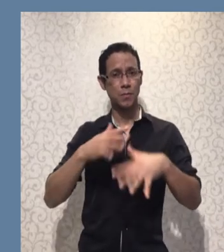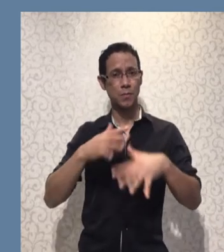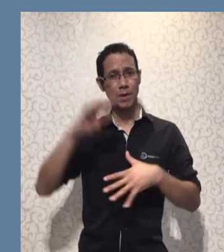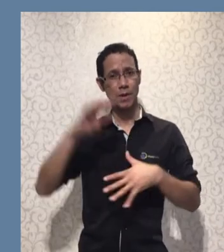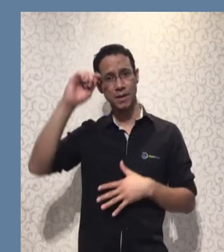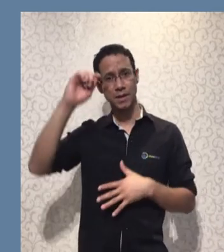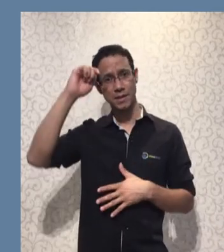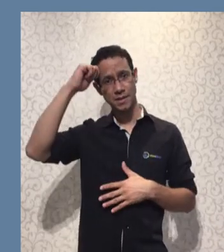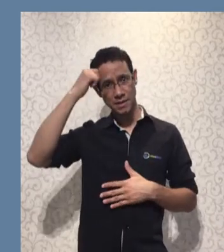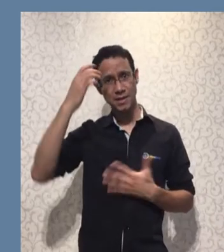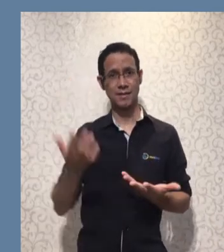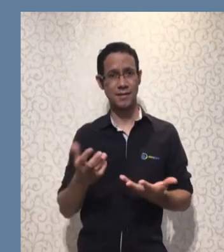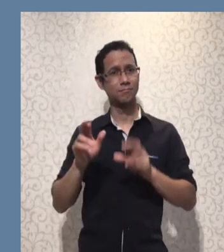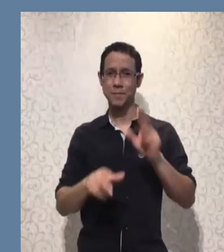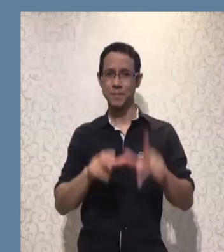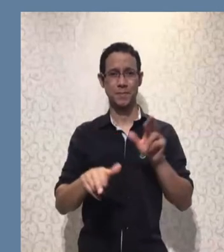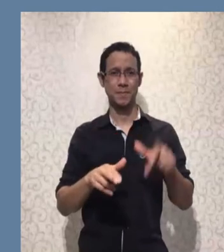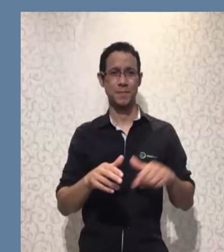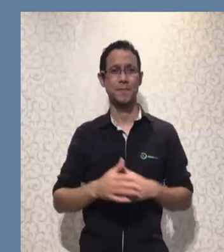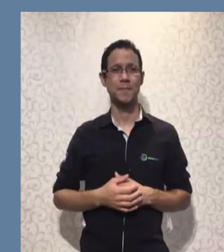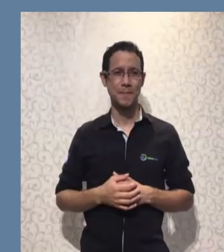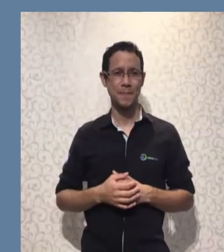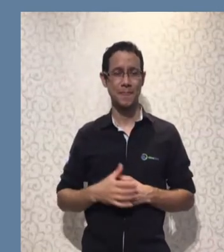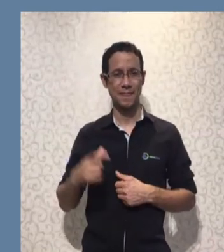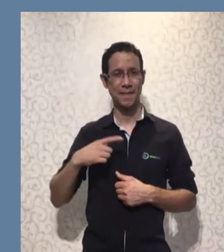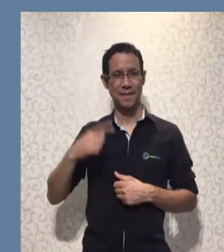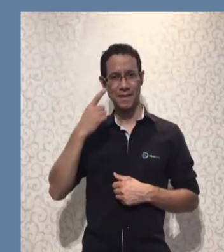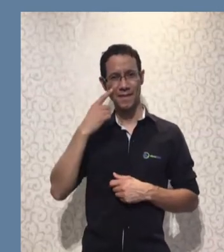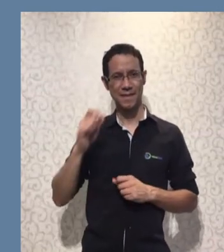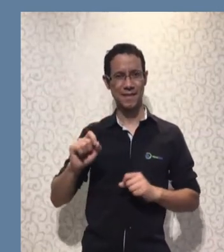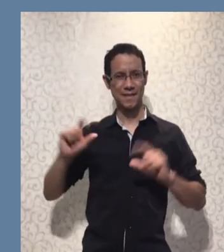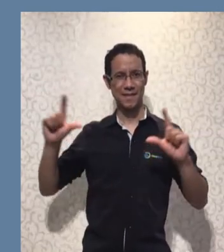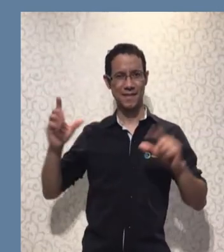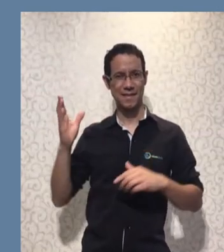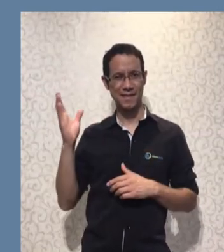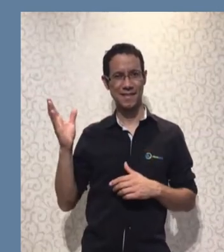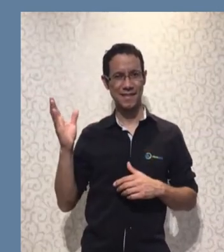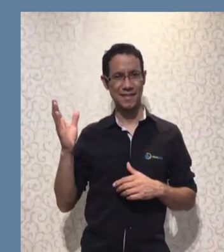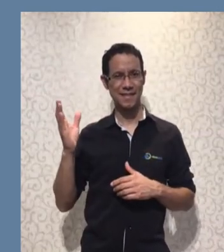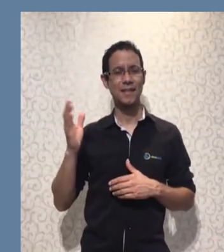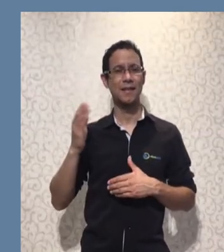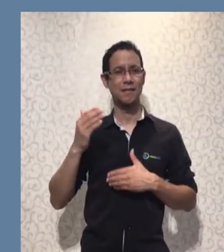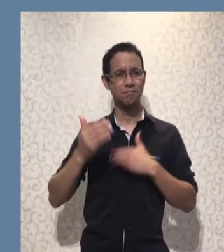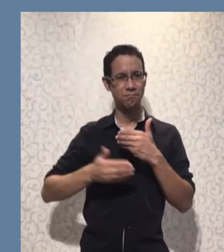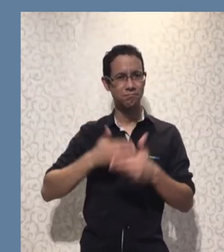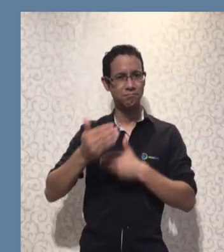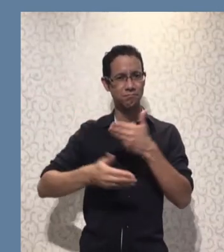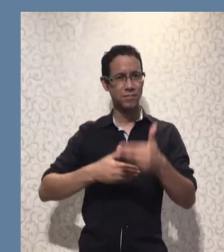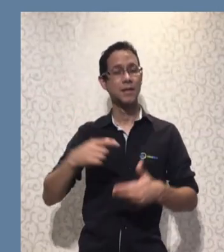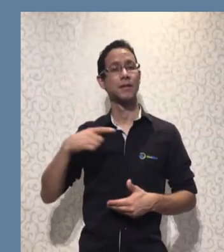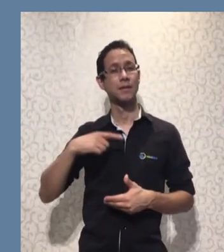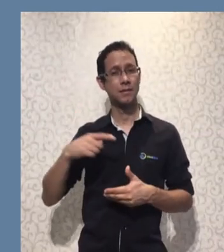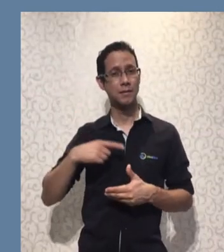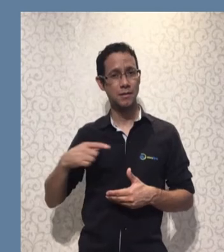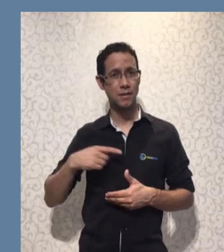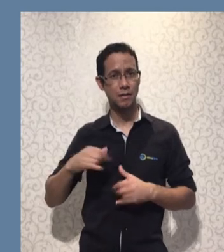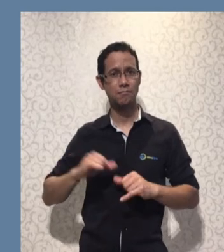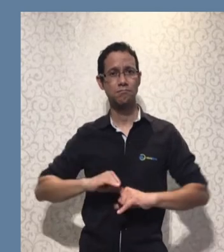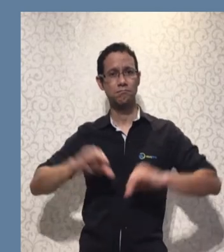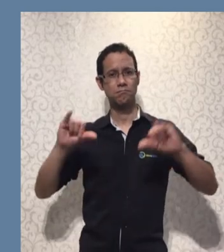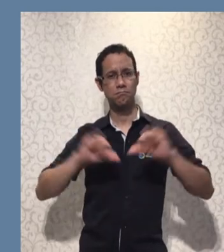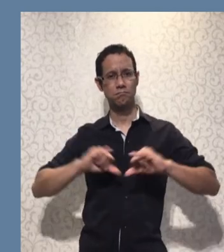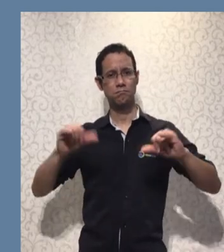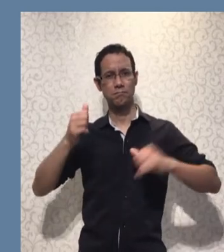aqui a gente tem um pouco desse processo, e, na verdade, eram narradas as possíveis refundações, né?